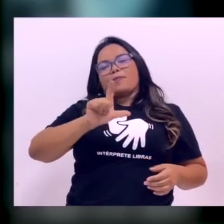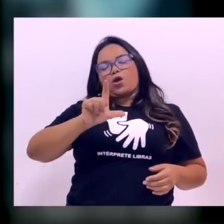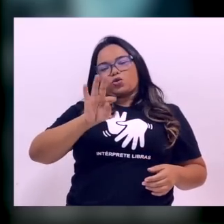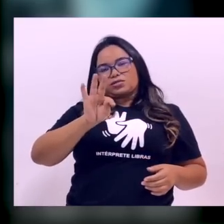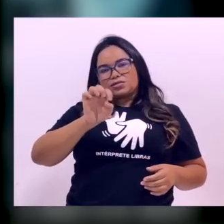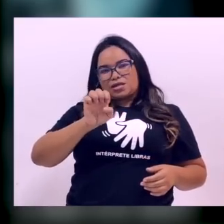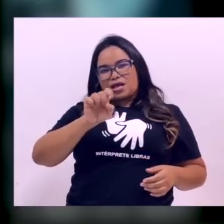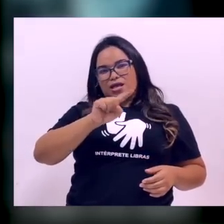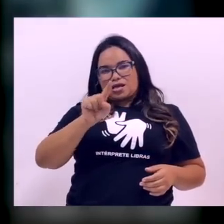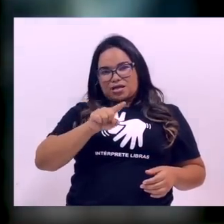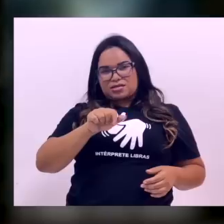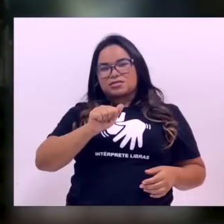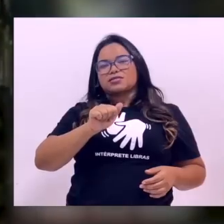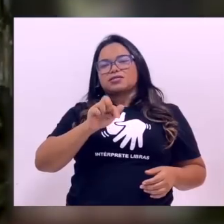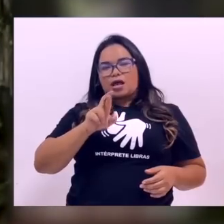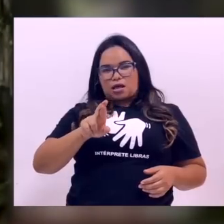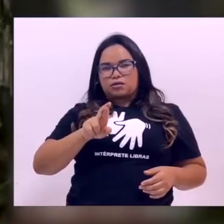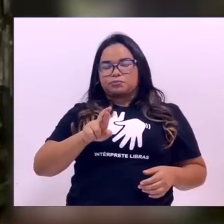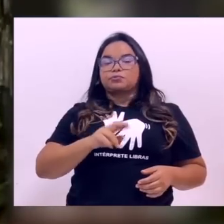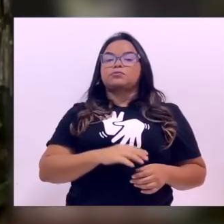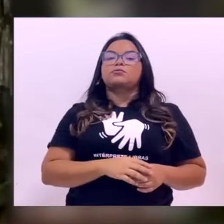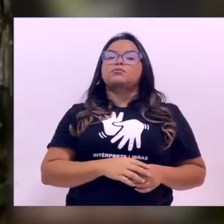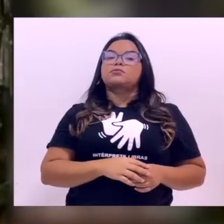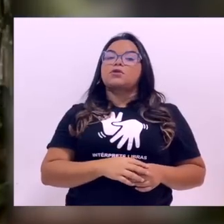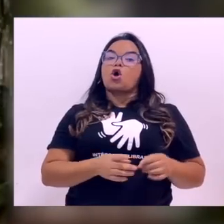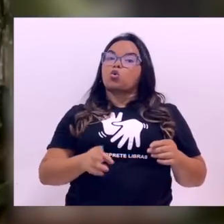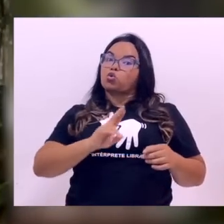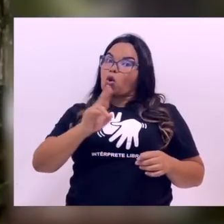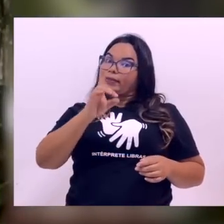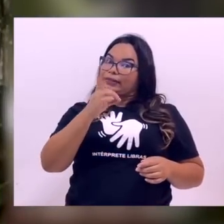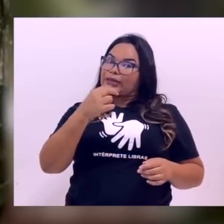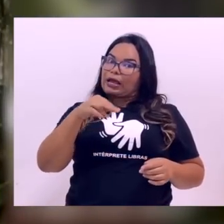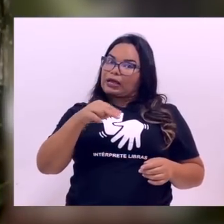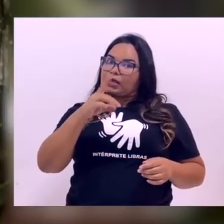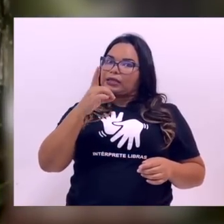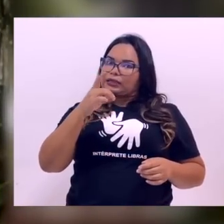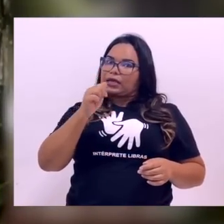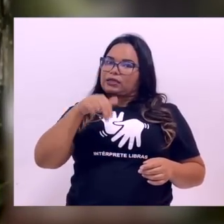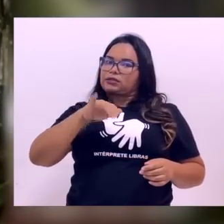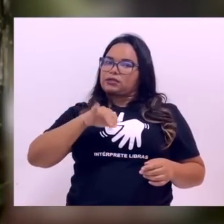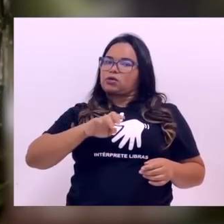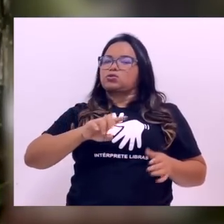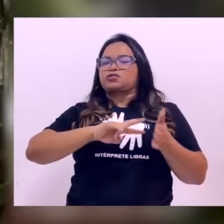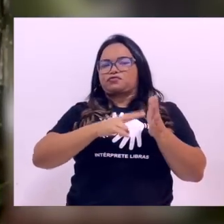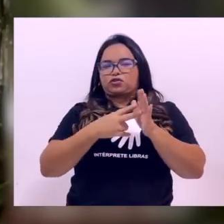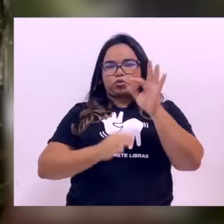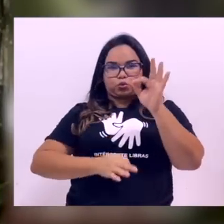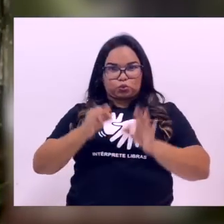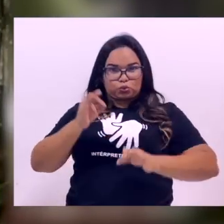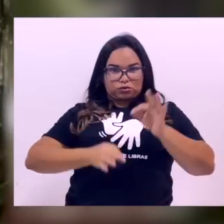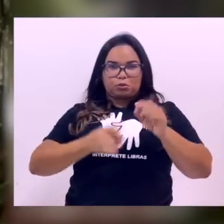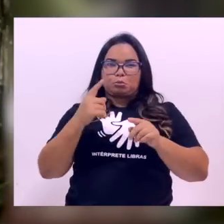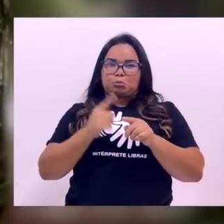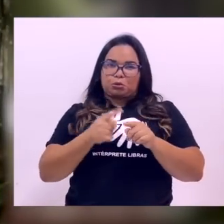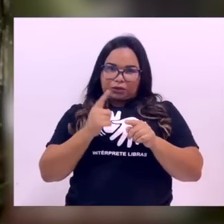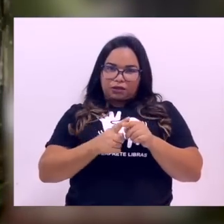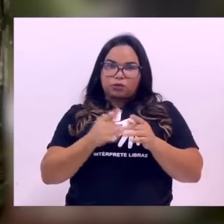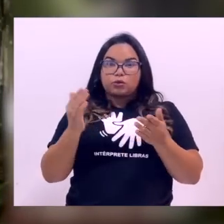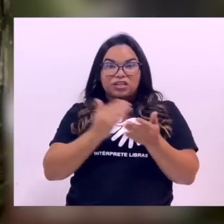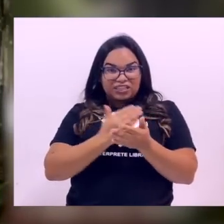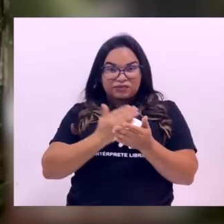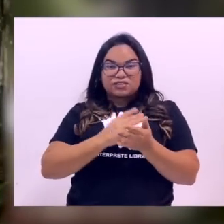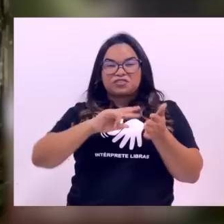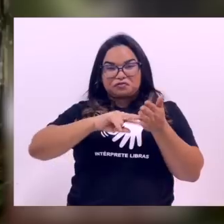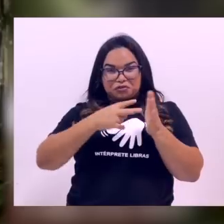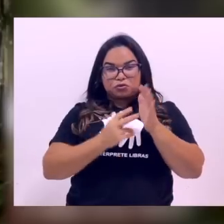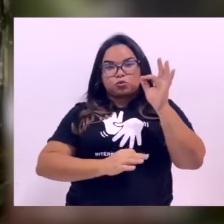sobre o juízo. É sobre o juízo final deste planeta. E o juízo dos vários reinos, à medida que estes entram